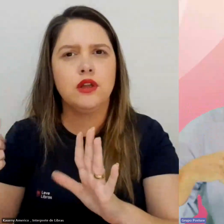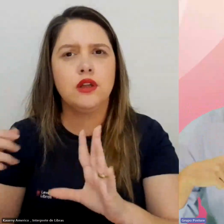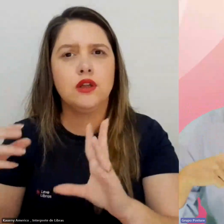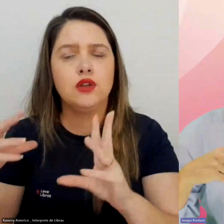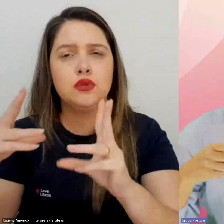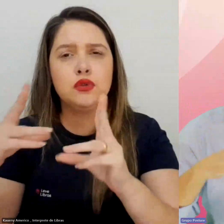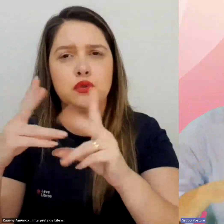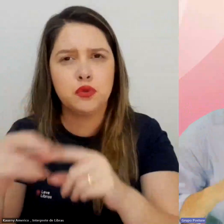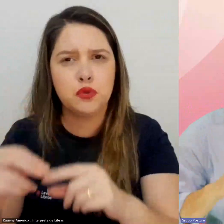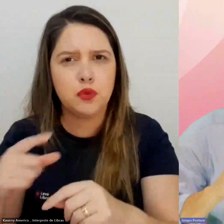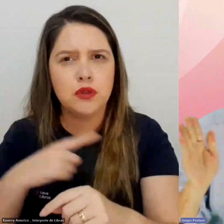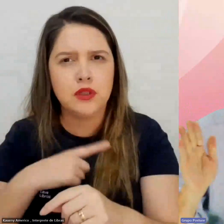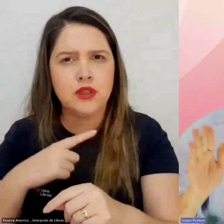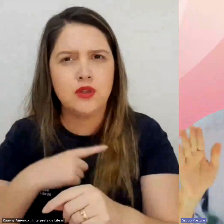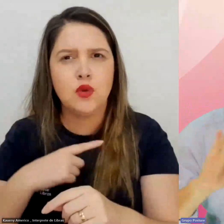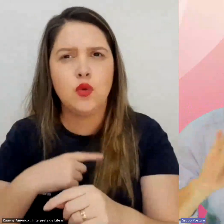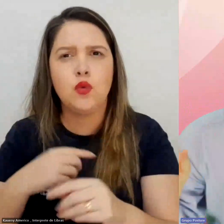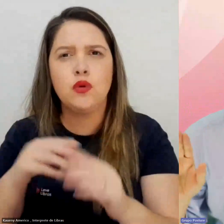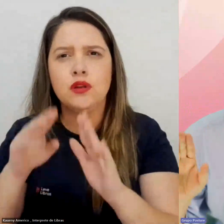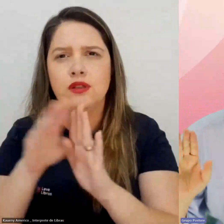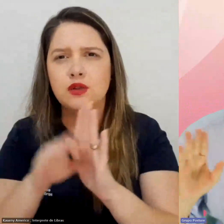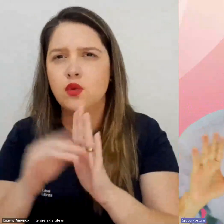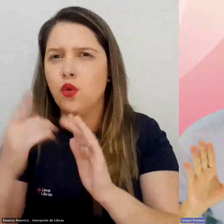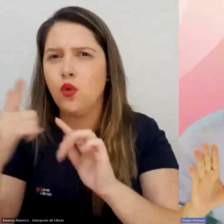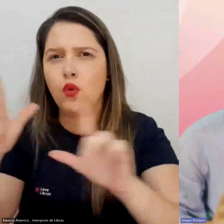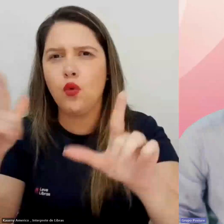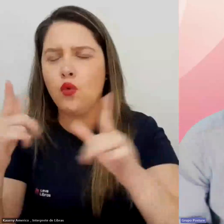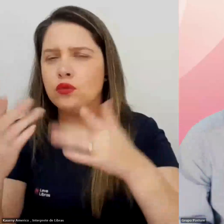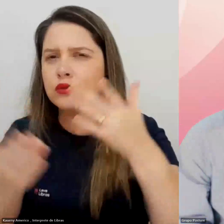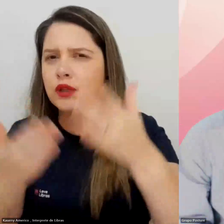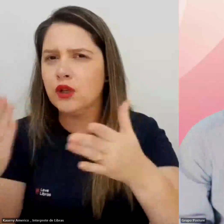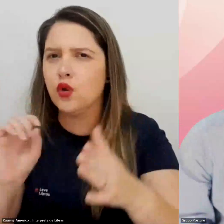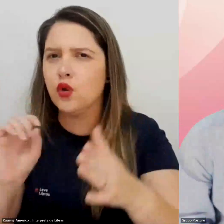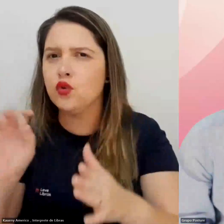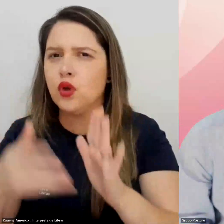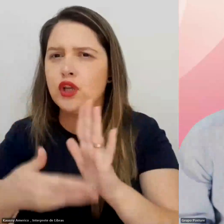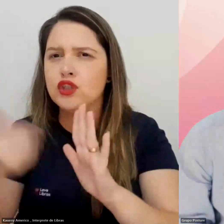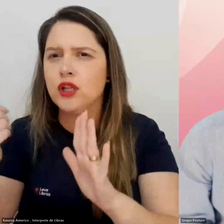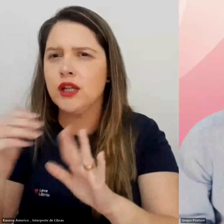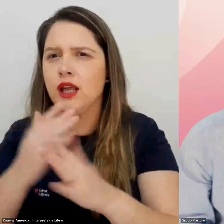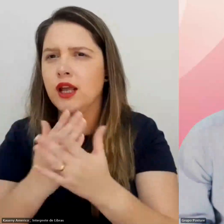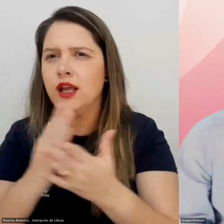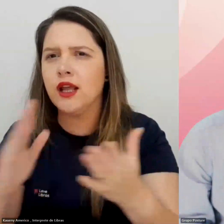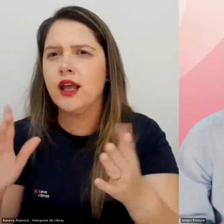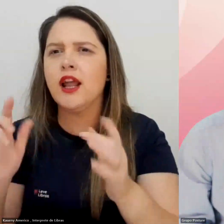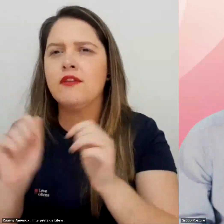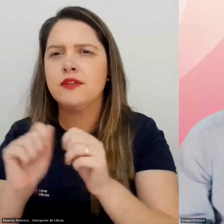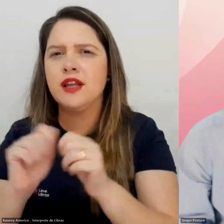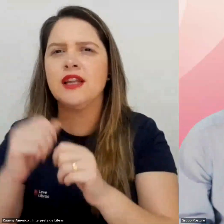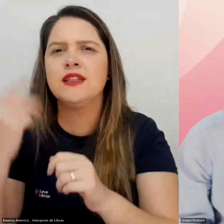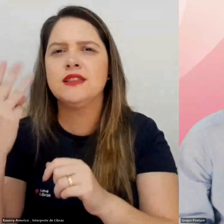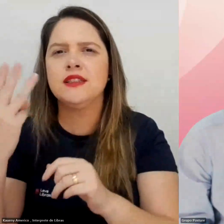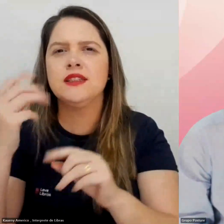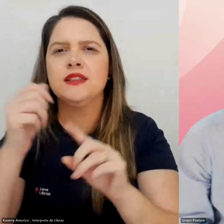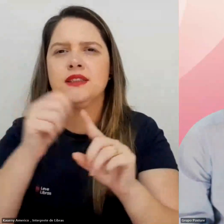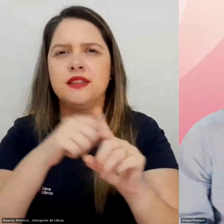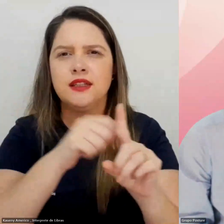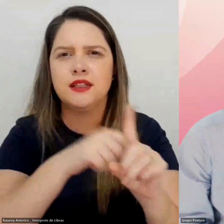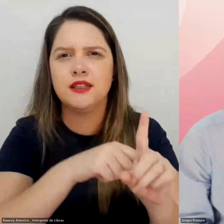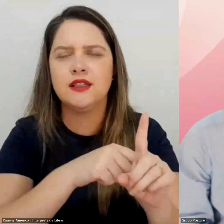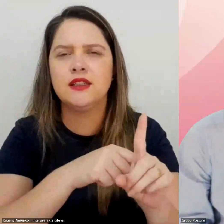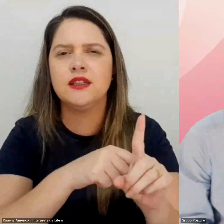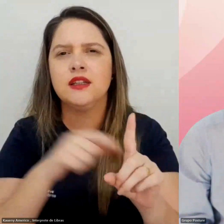algum segmento ou algum outro tratamento ou só fez a retirada e acabou? Não, ela fez. Cada 3 meses ela tava lá. Eu tava com ela toda